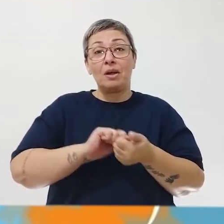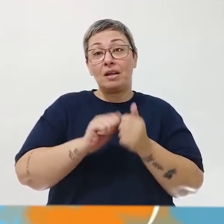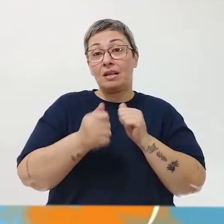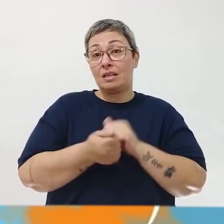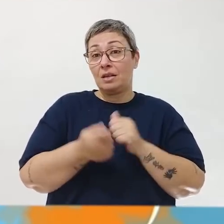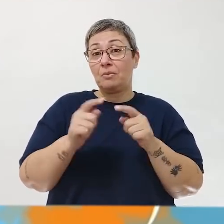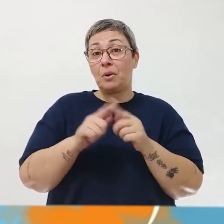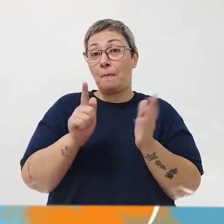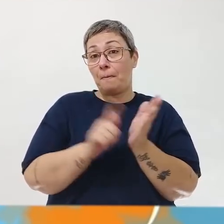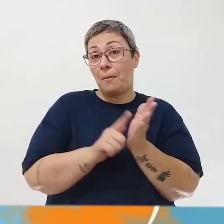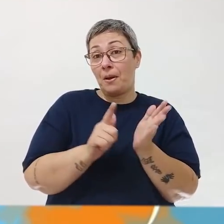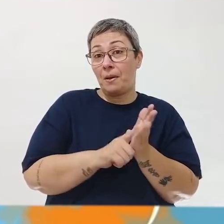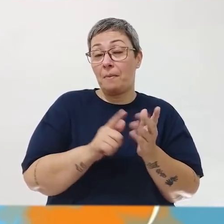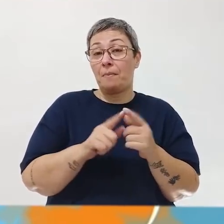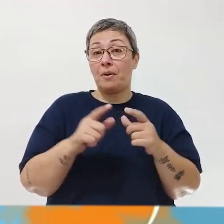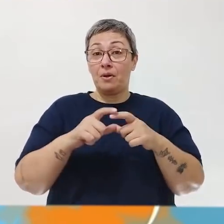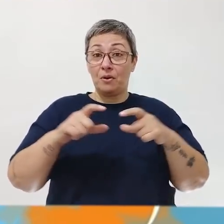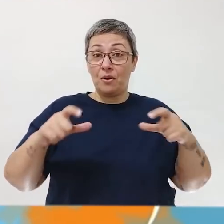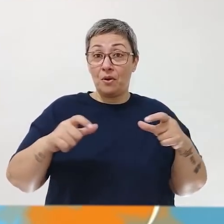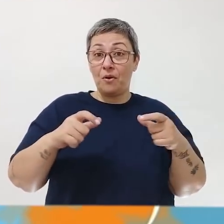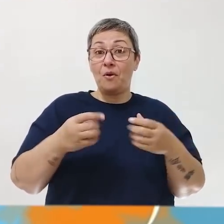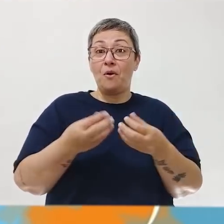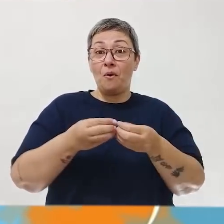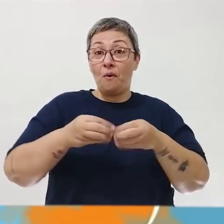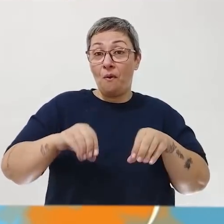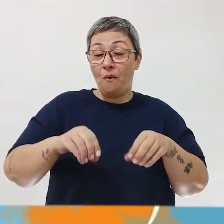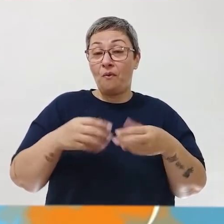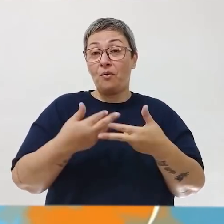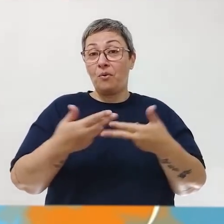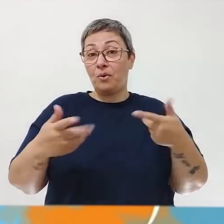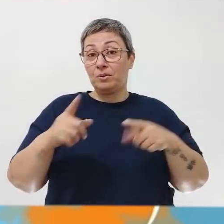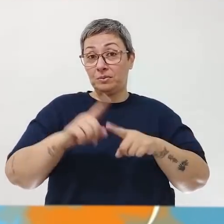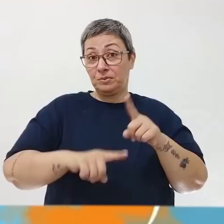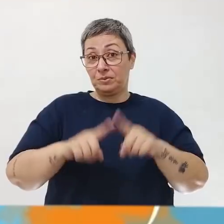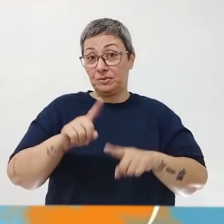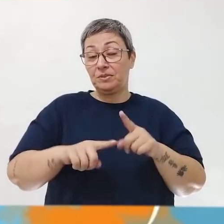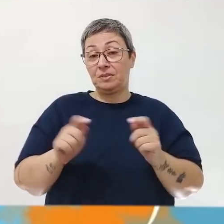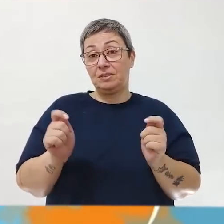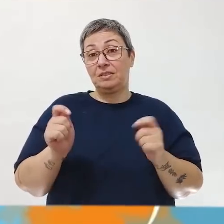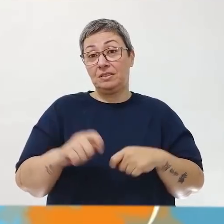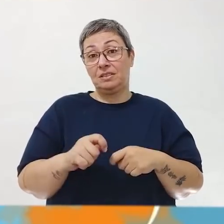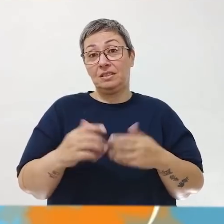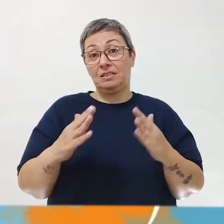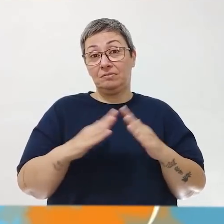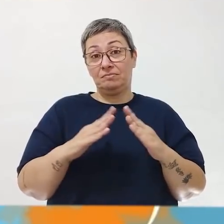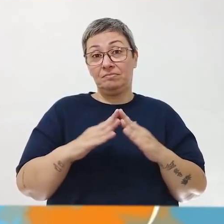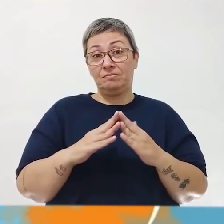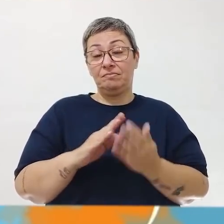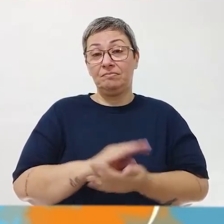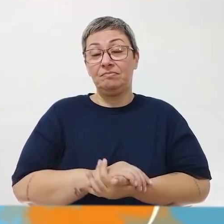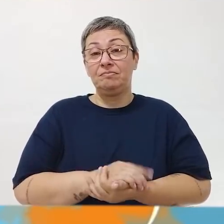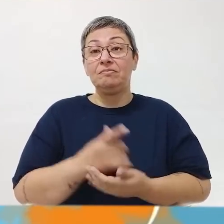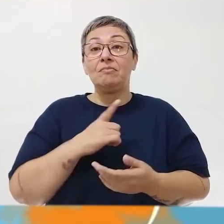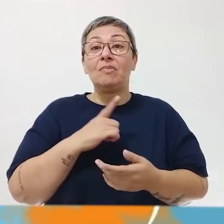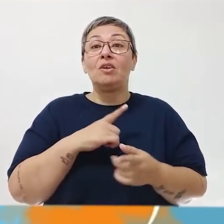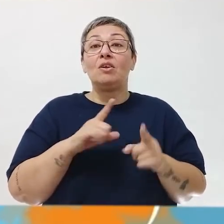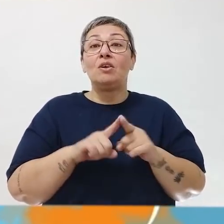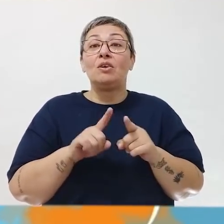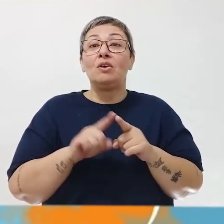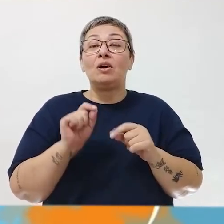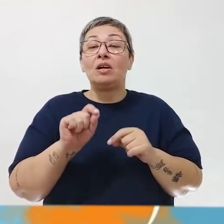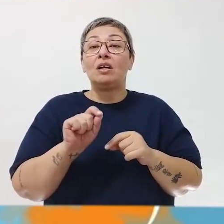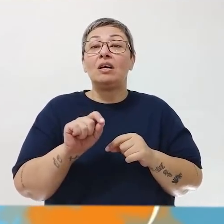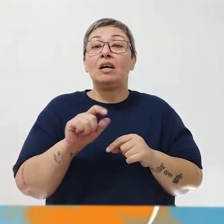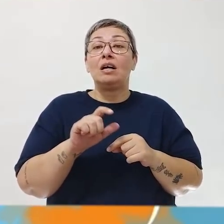adaptado para brincar com papel, com forma de ovo, entre outros materiais que vocês tenham disponível aí na sua casa. Tem também um